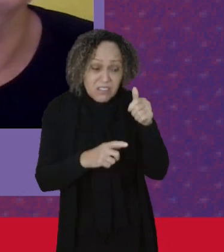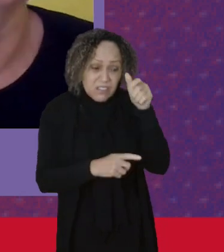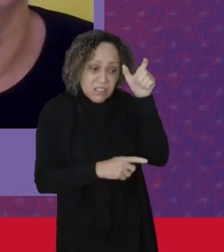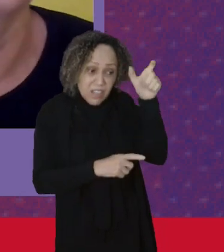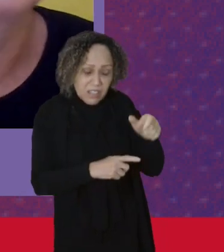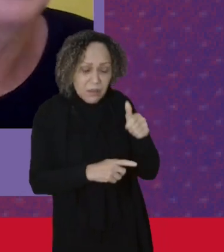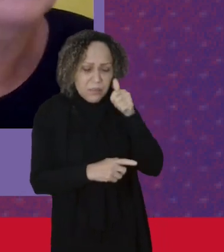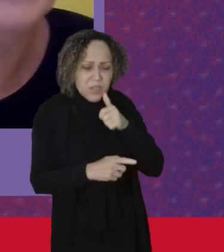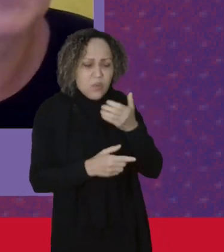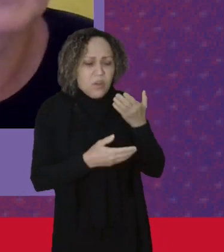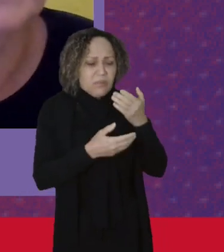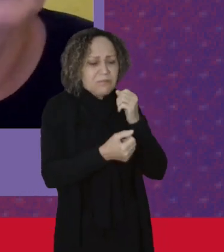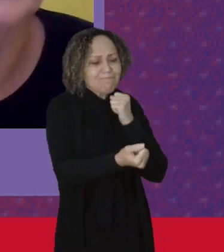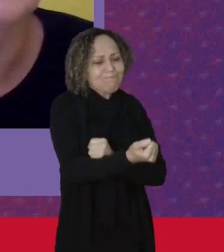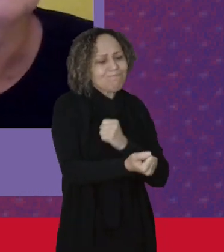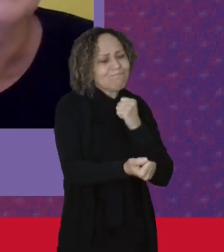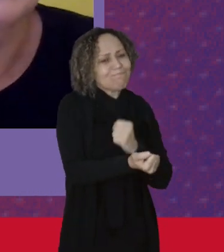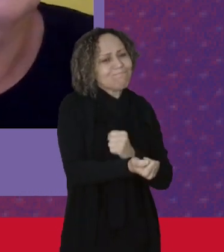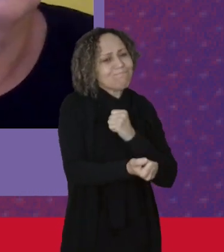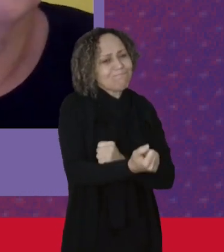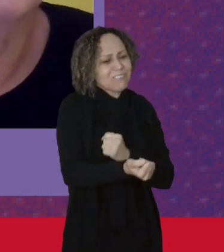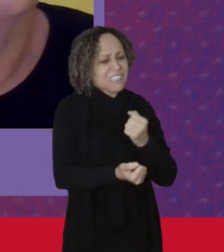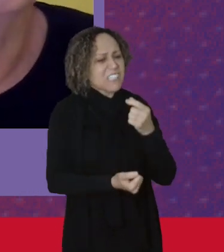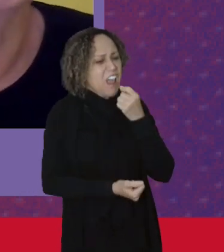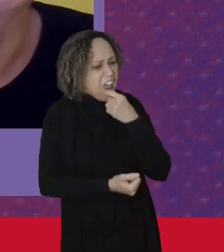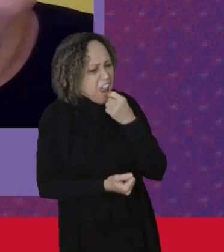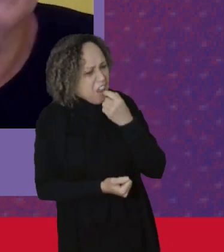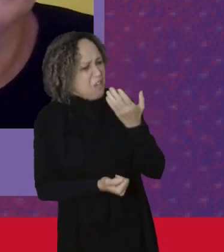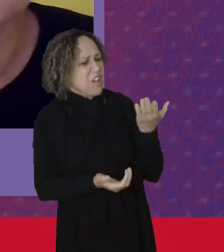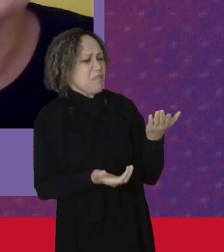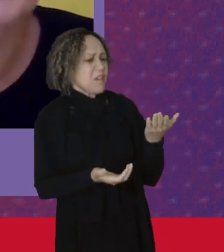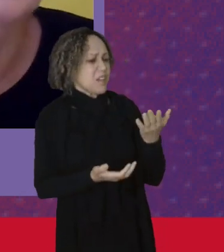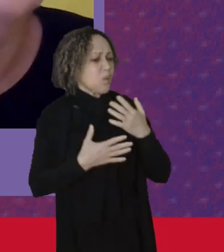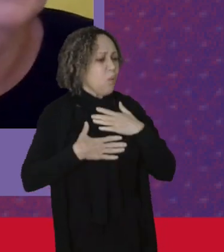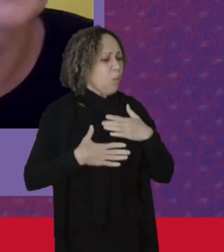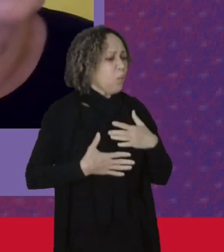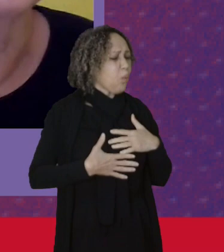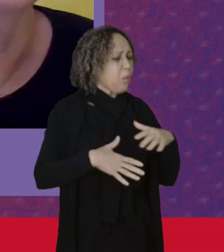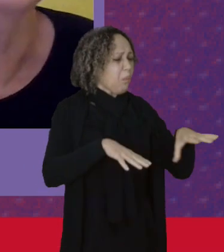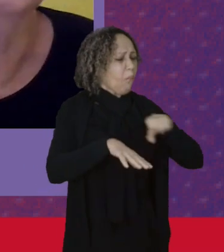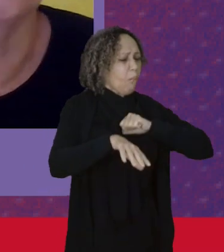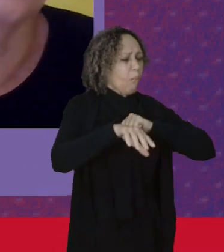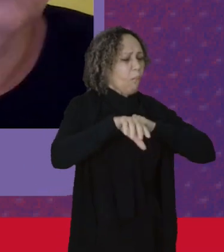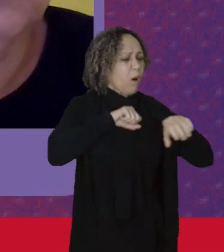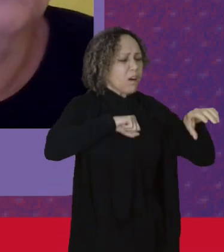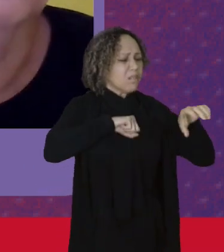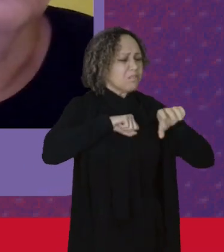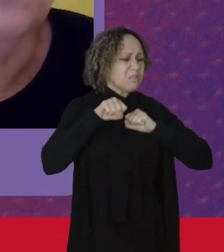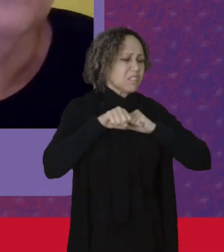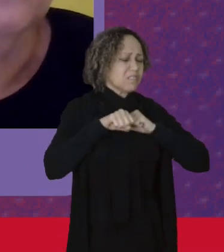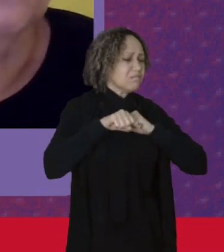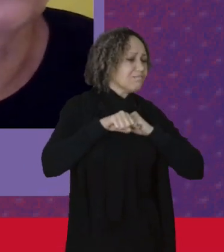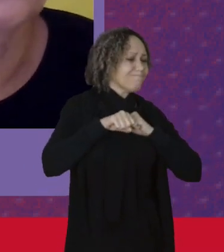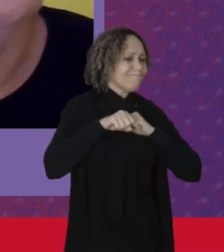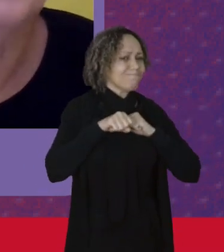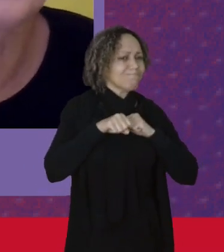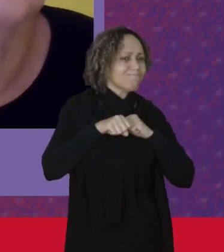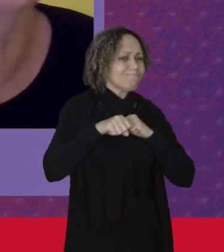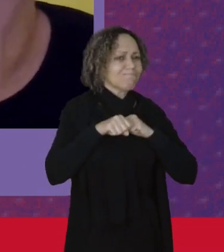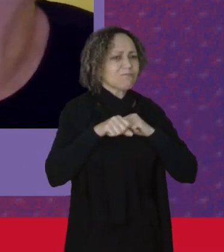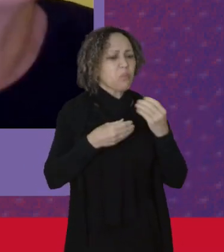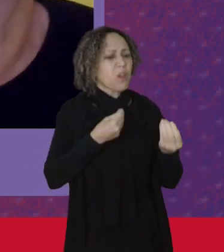ela não vai conseguir mais sair desse... o corpo dela começa a seguir um outro